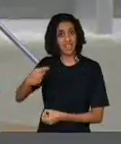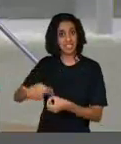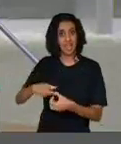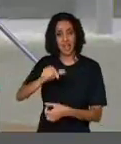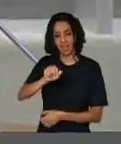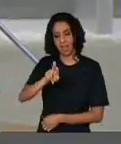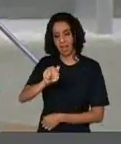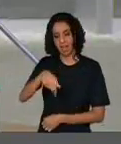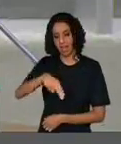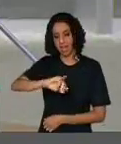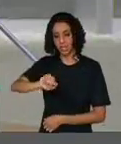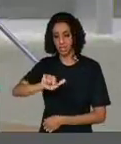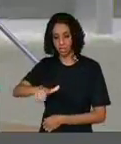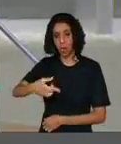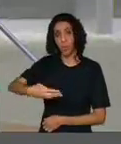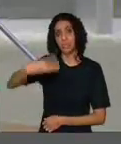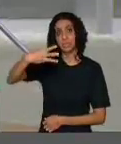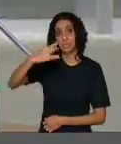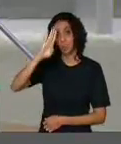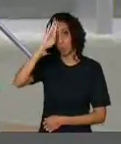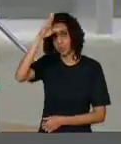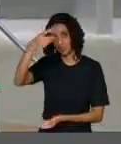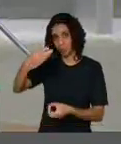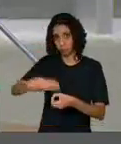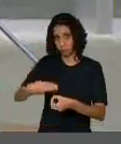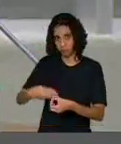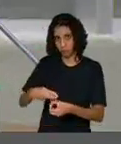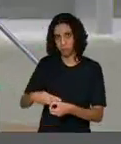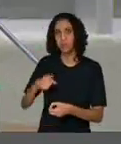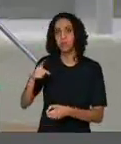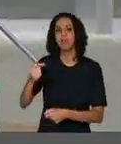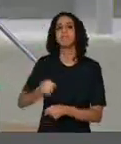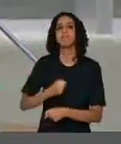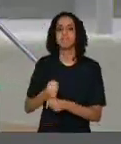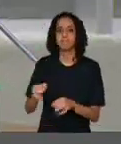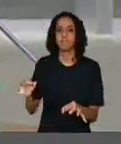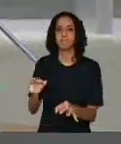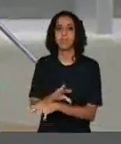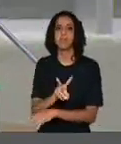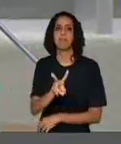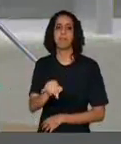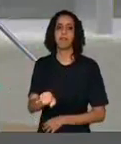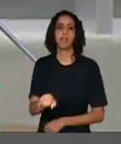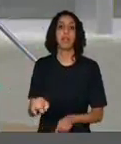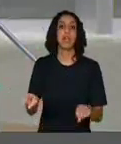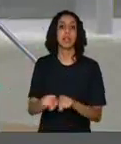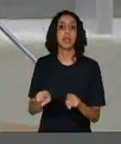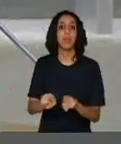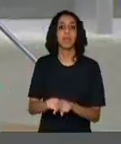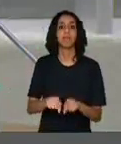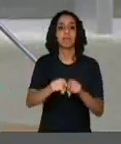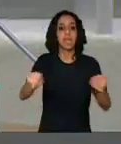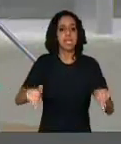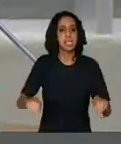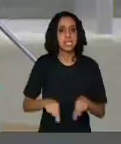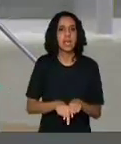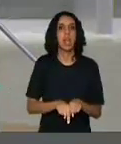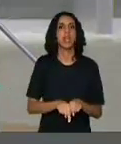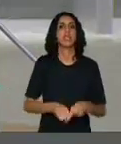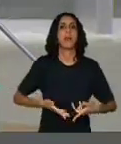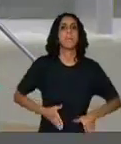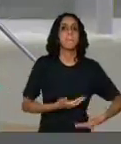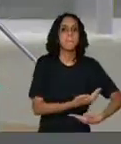o terceiro maior município do estado, será concluída e que a maternidade da Zona Norte de